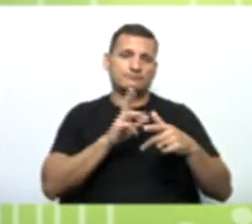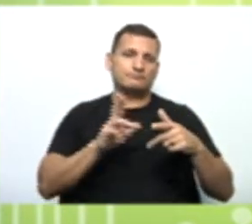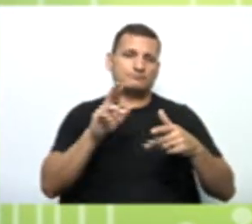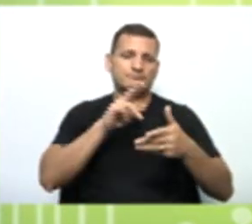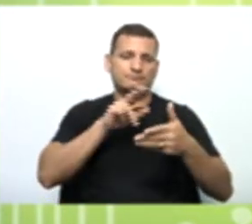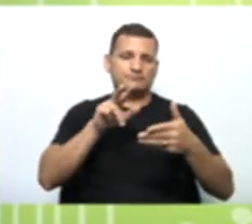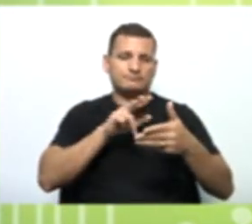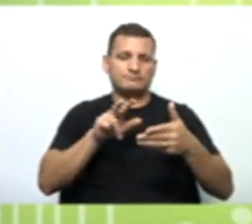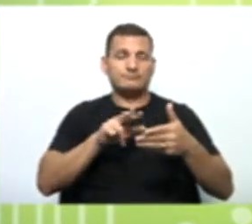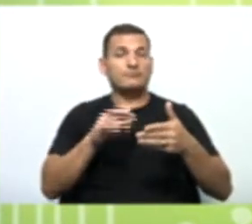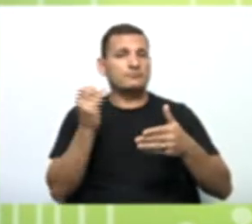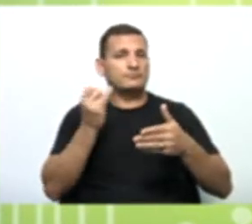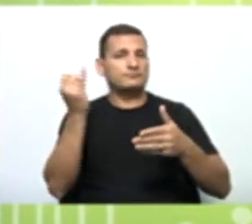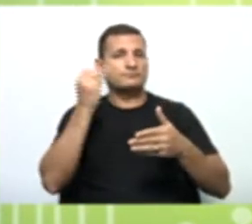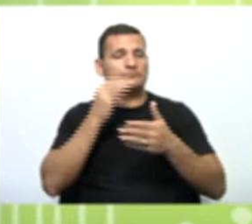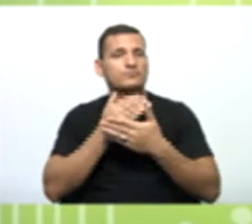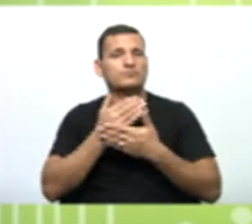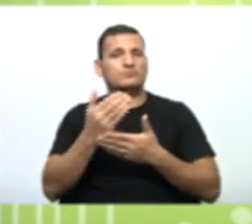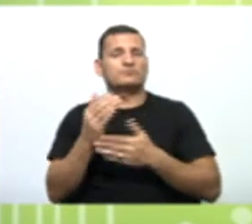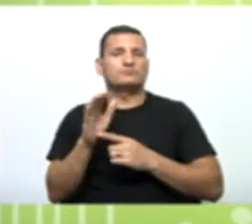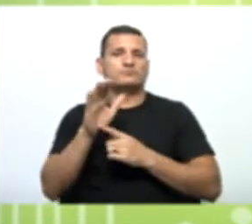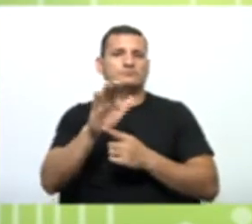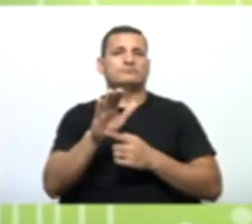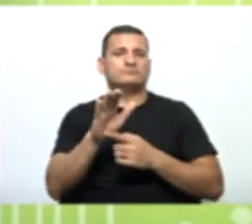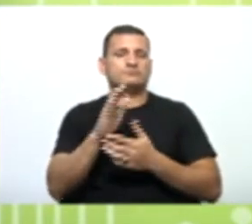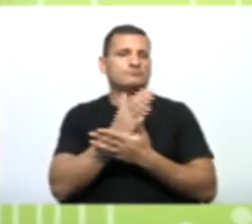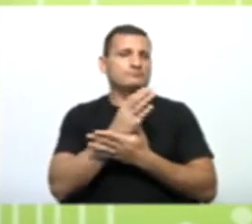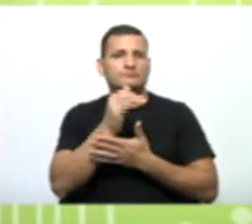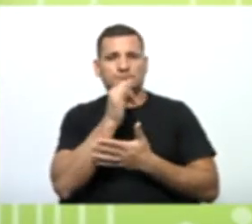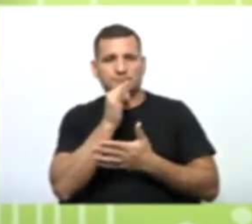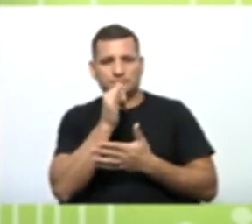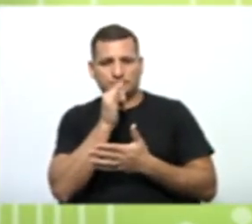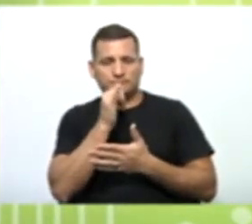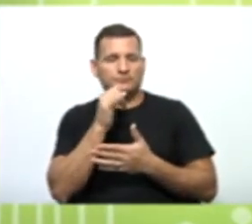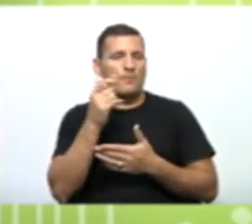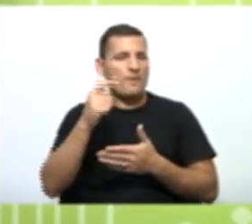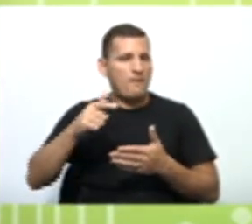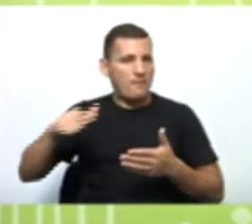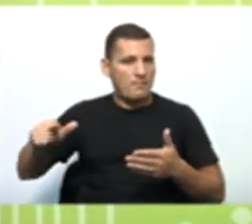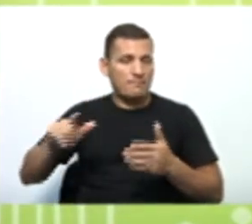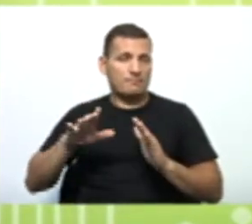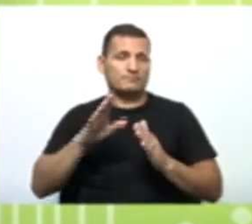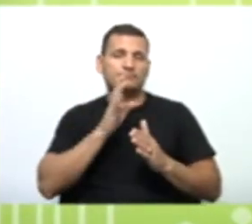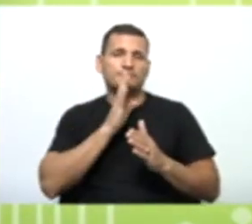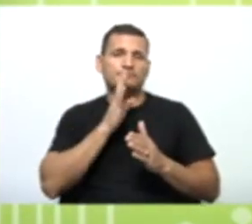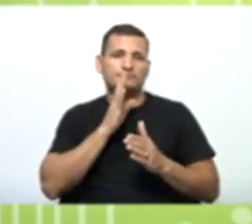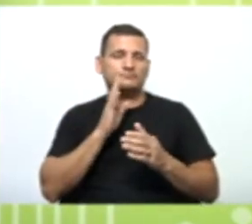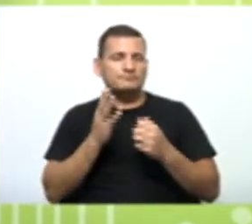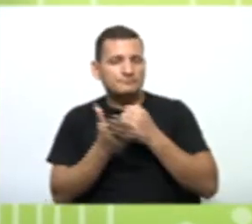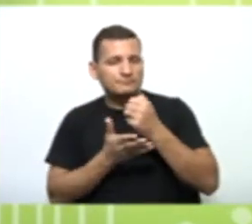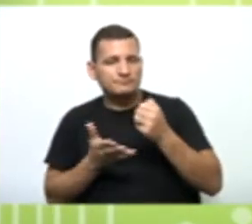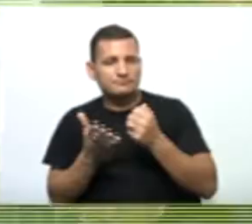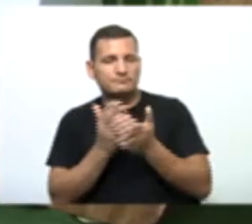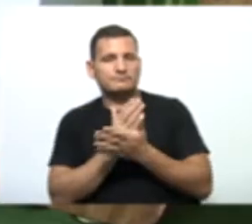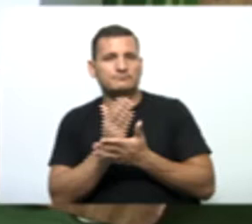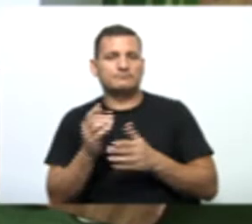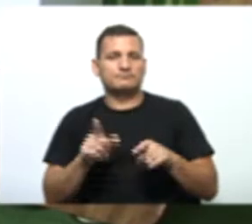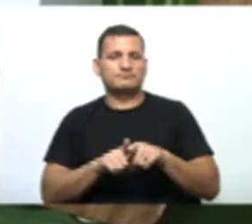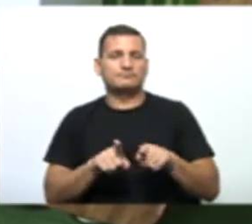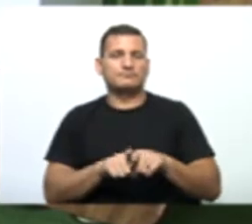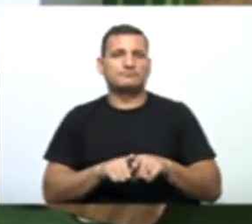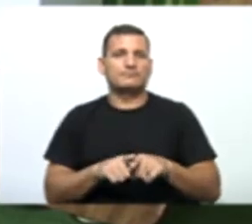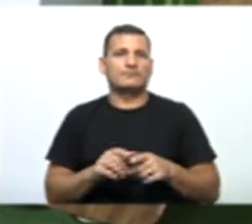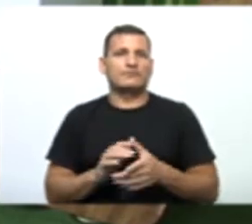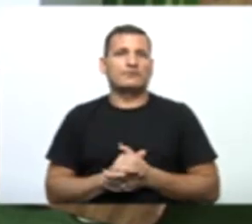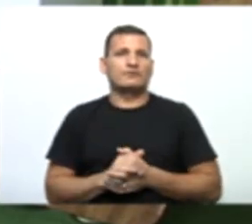Nós vamos mostrar alguns exemplos para vocês de repetições, certo? Mas vamos conhecer alguns princípios também. Não é isso, Silmar? Isso tem também